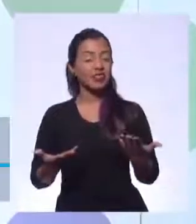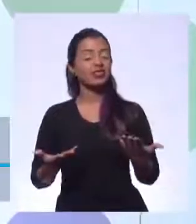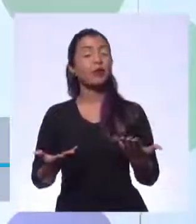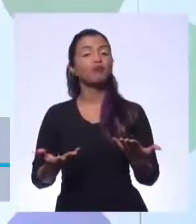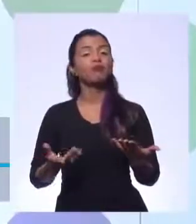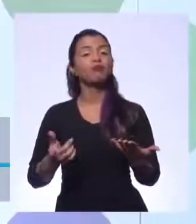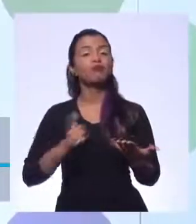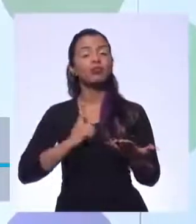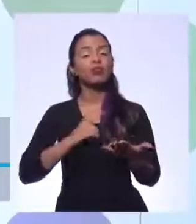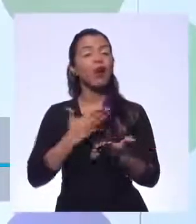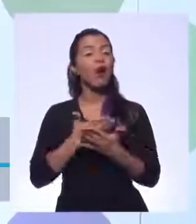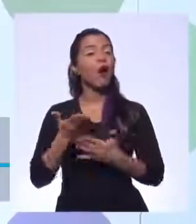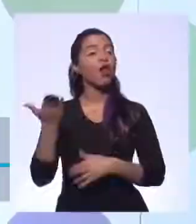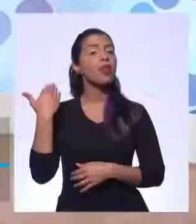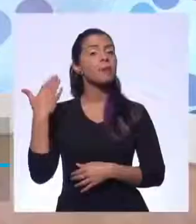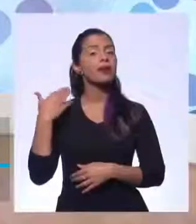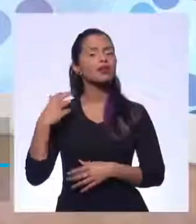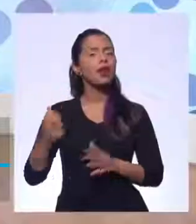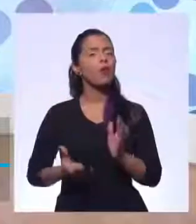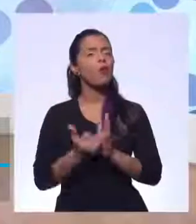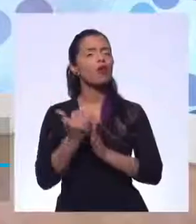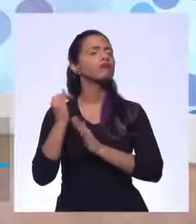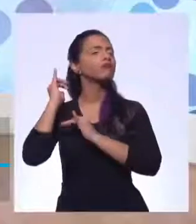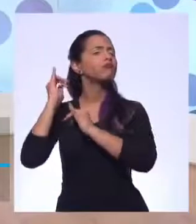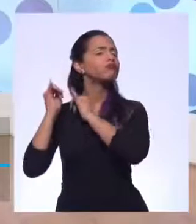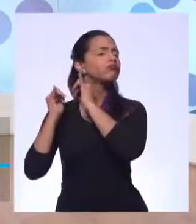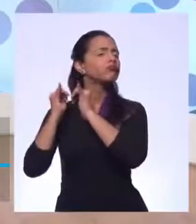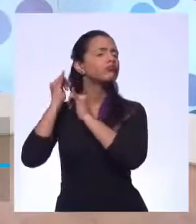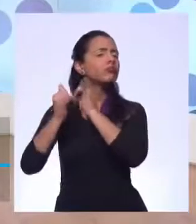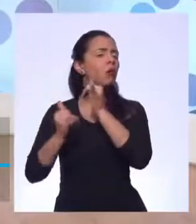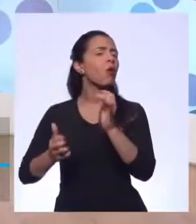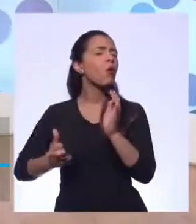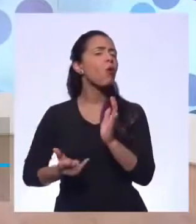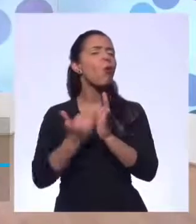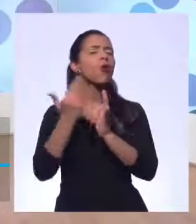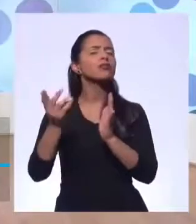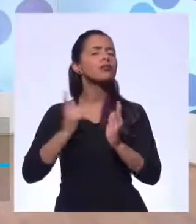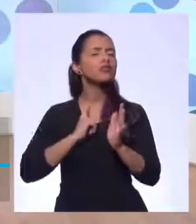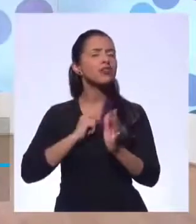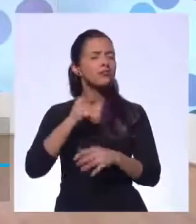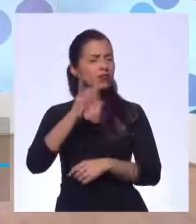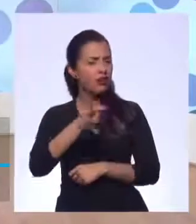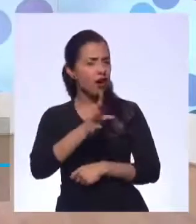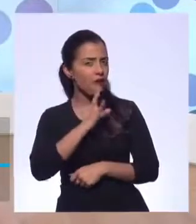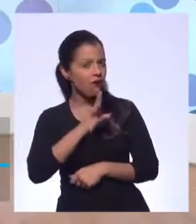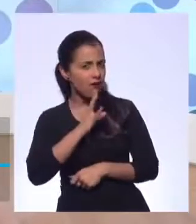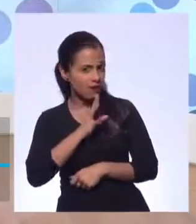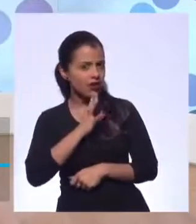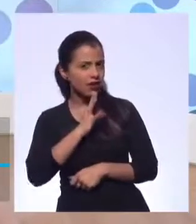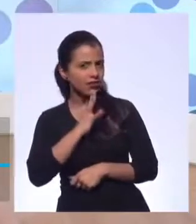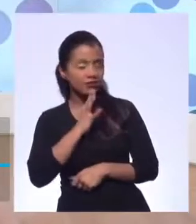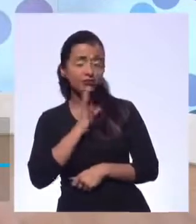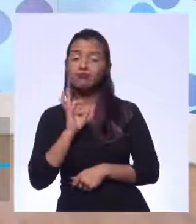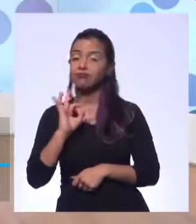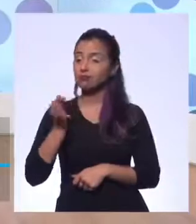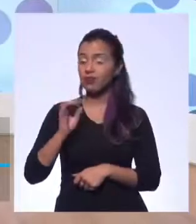de... Quantas lendas será que eles já ouviram? Será que eles já ouviram lenda? Como a gente falou no começo da aula, a lenda da Yara mesmo tem